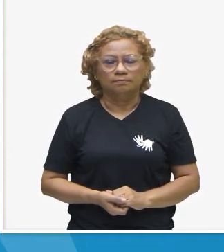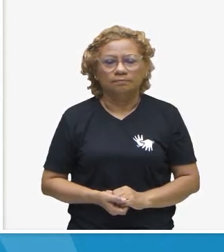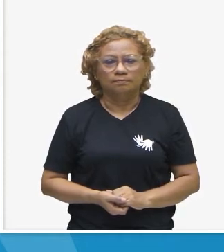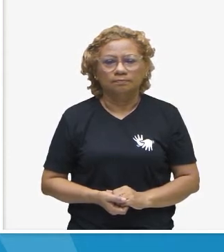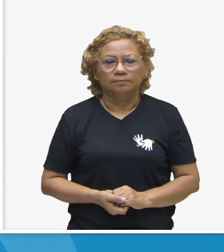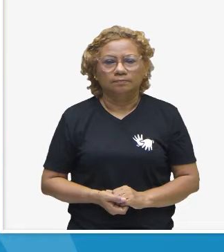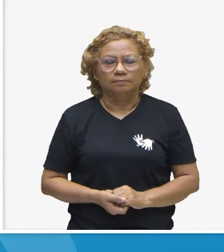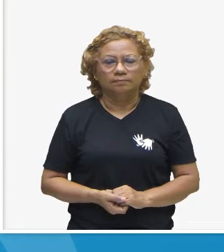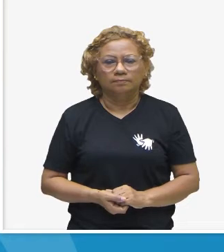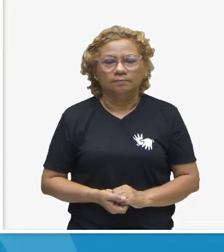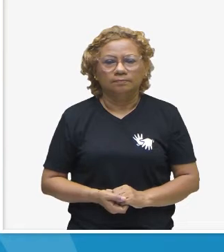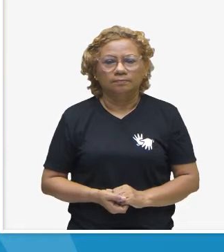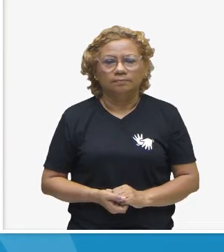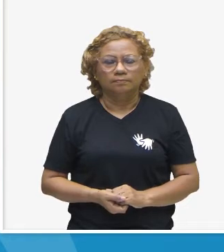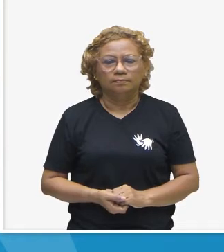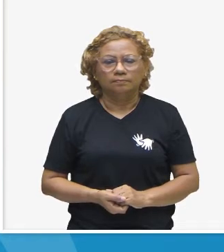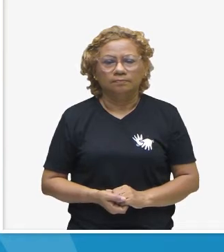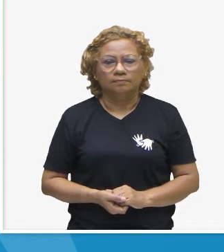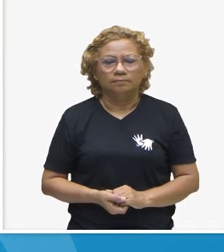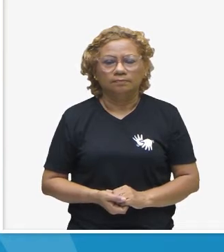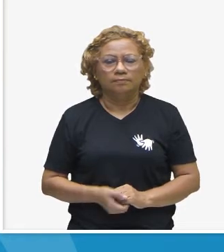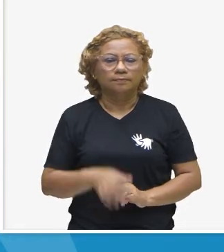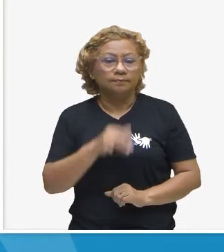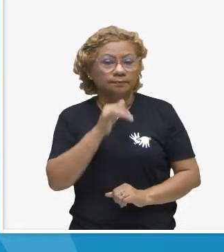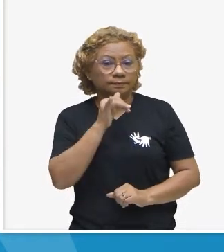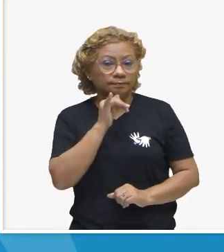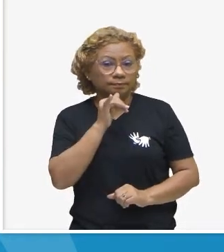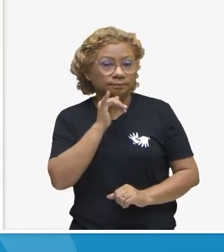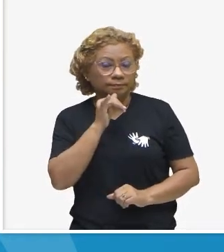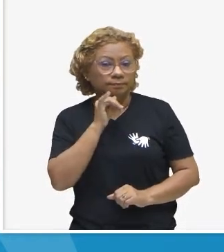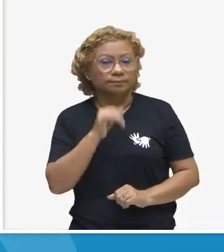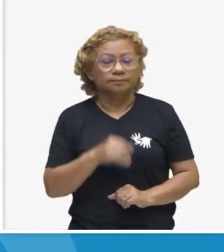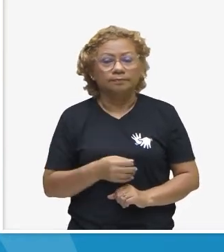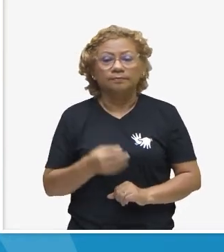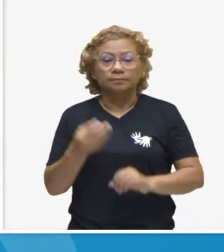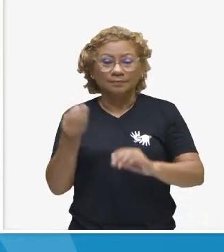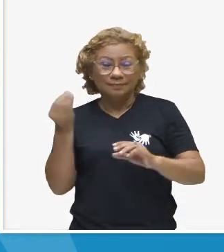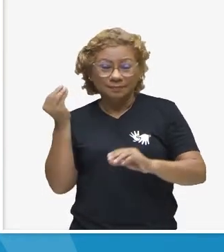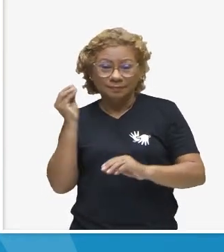por exemplo, nessa parte interna aqui, ó,